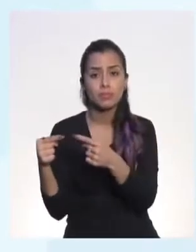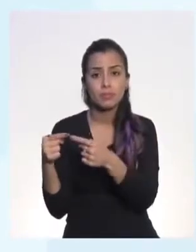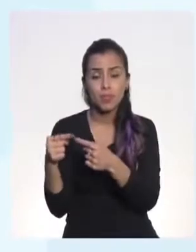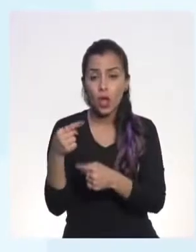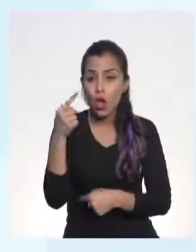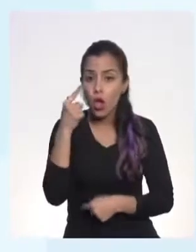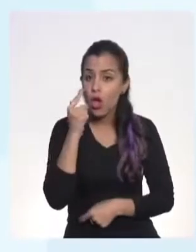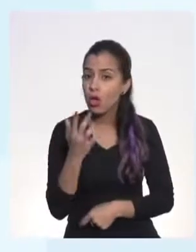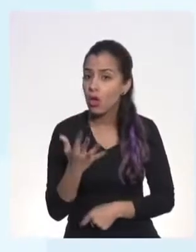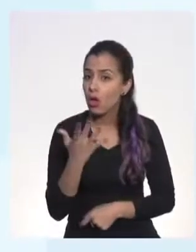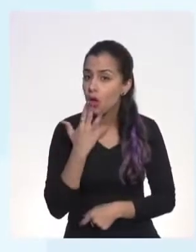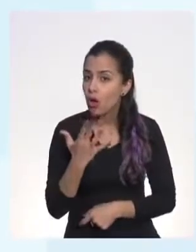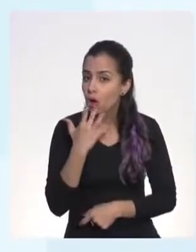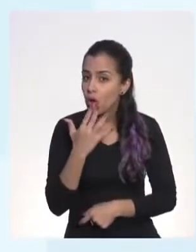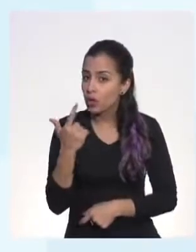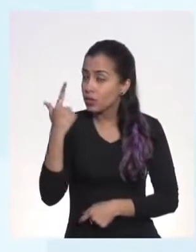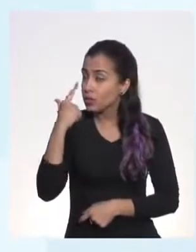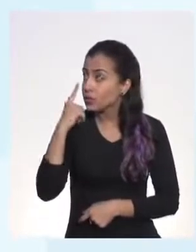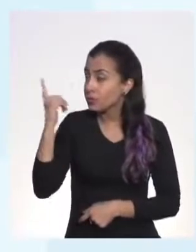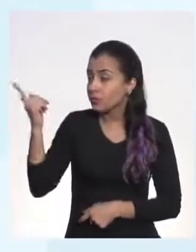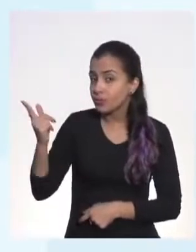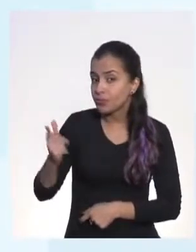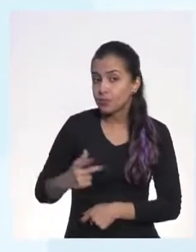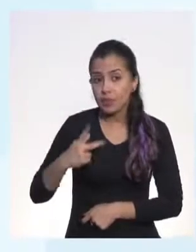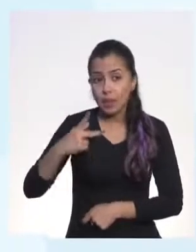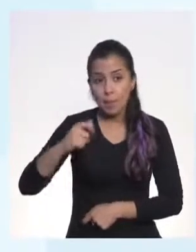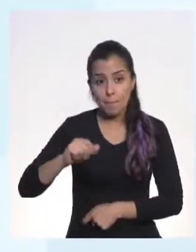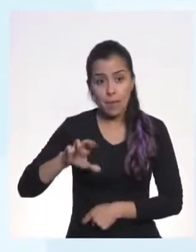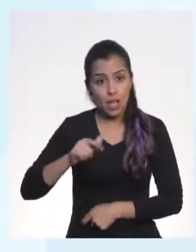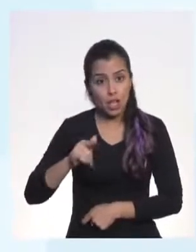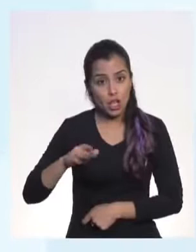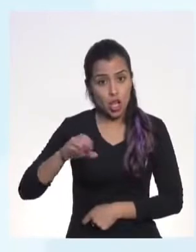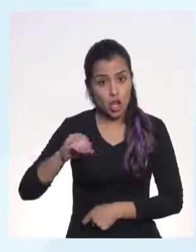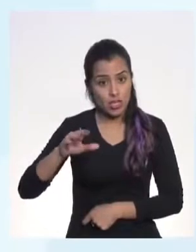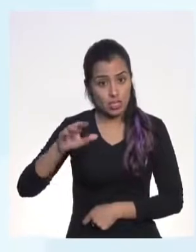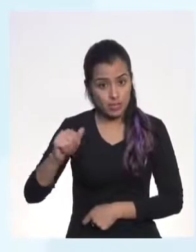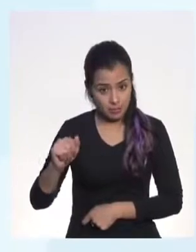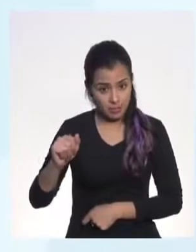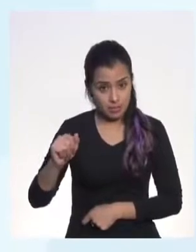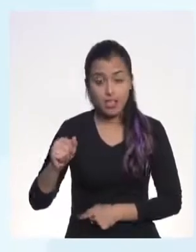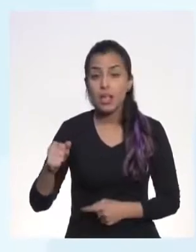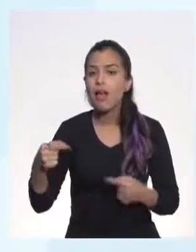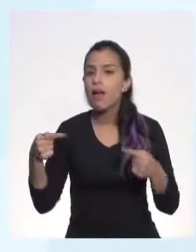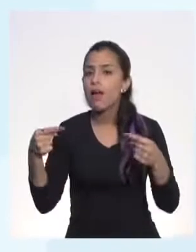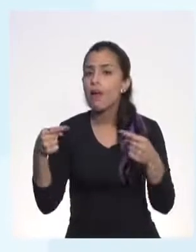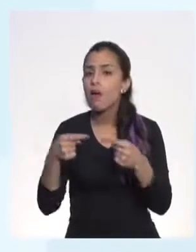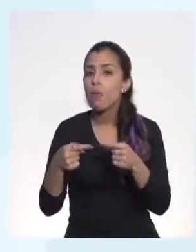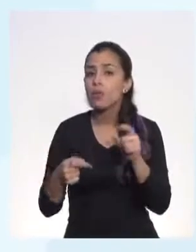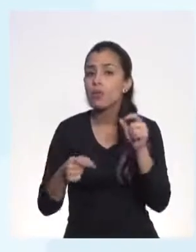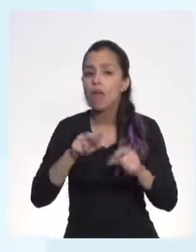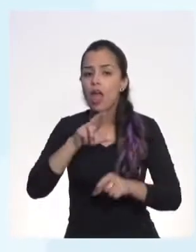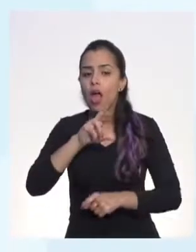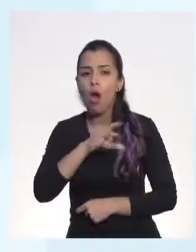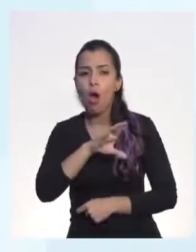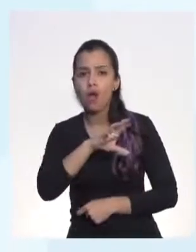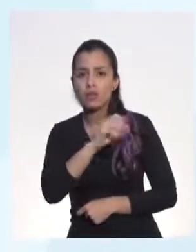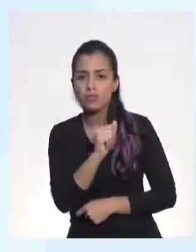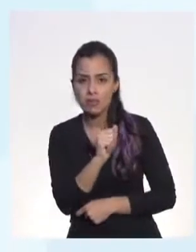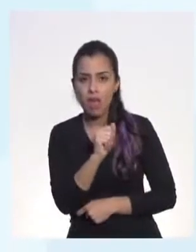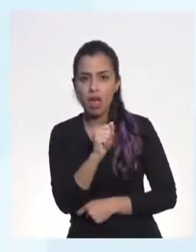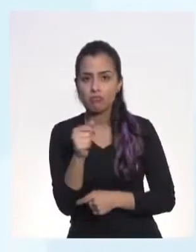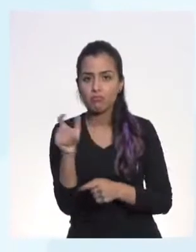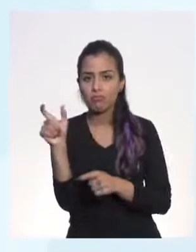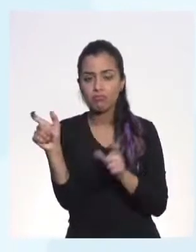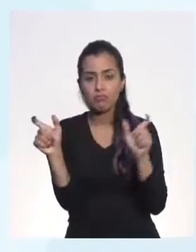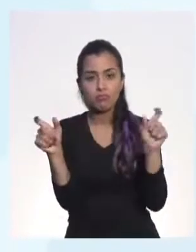e vocês em colorido vocês estão vendo aí não é Palhoça no primeiro verso rima com roça que está no terceiro